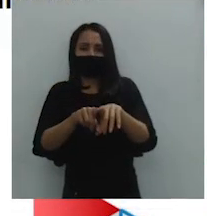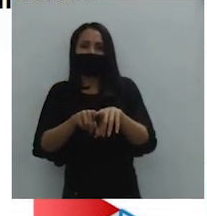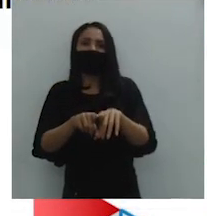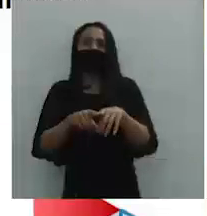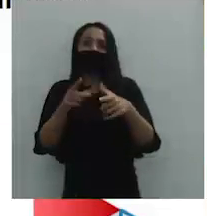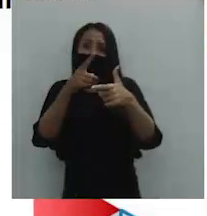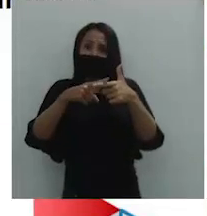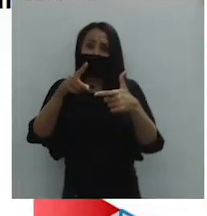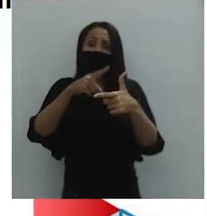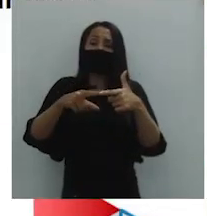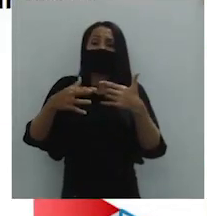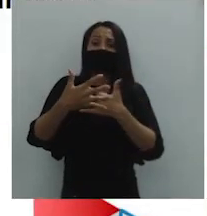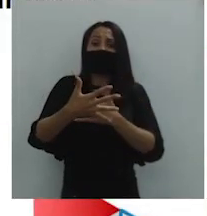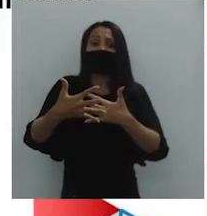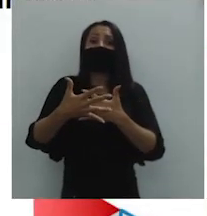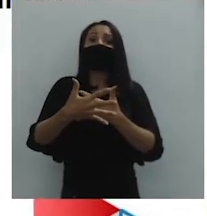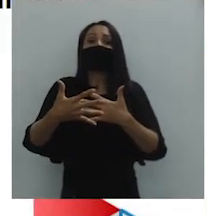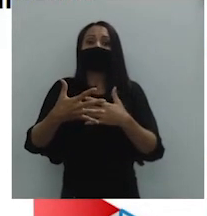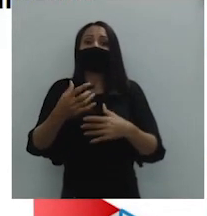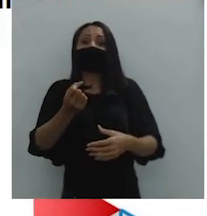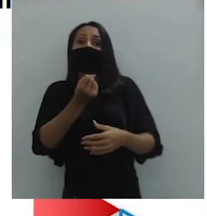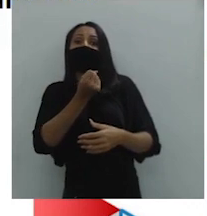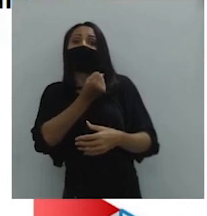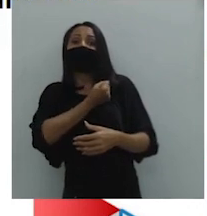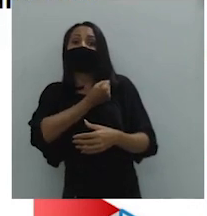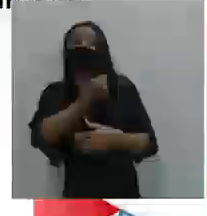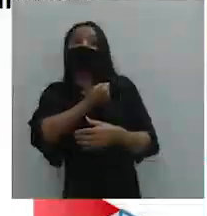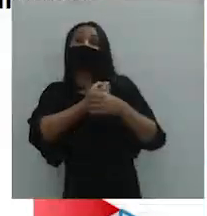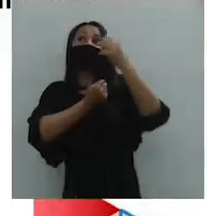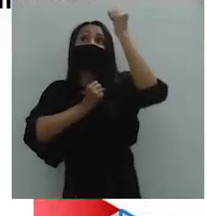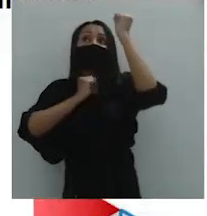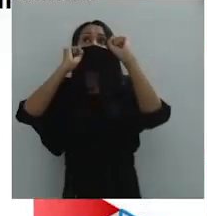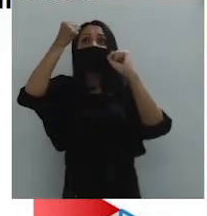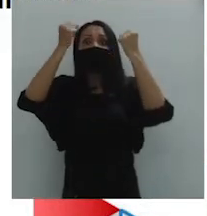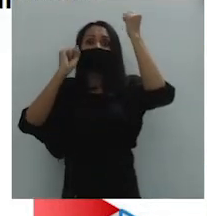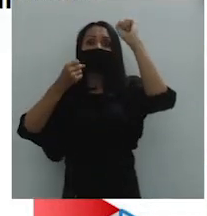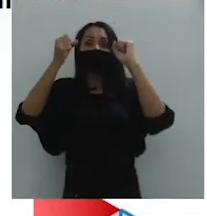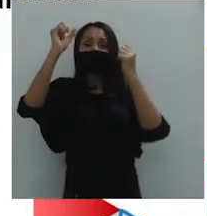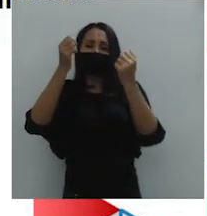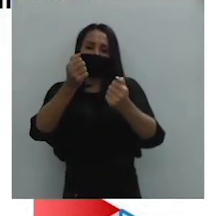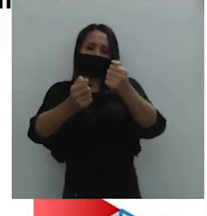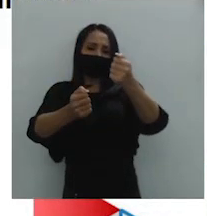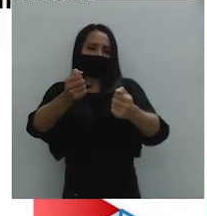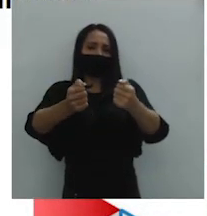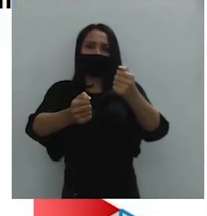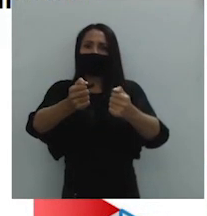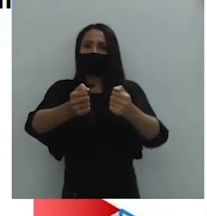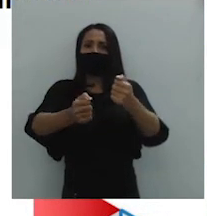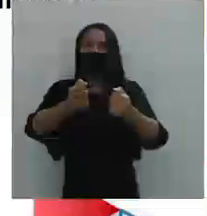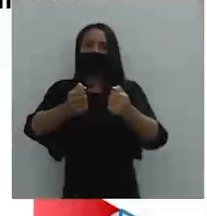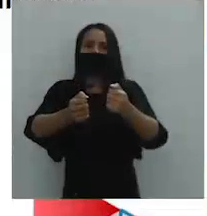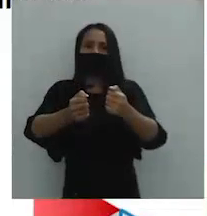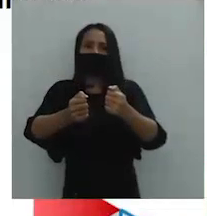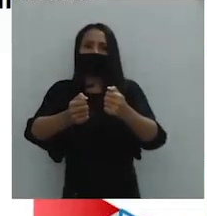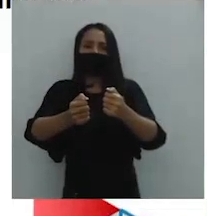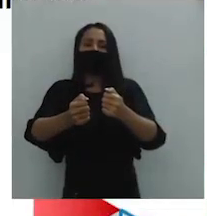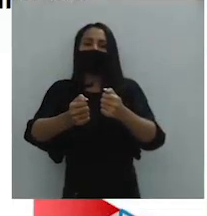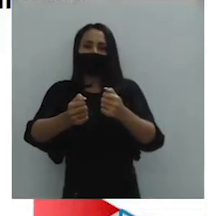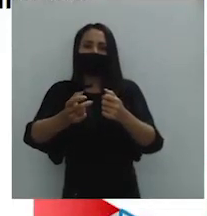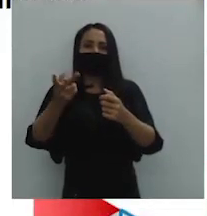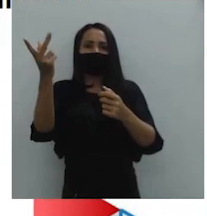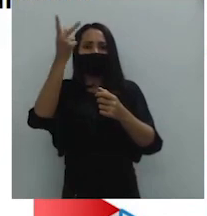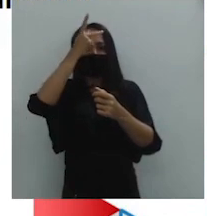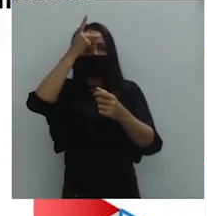problemas urbanos. O grande número de indústrias, de automóveis, de habitantes, né? Quanto